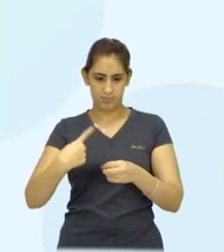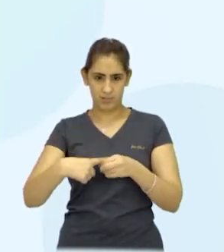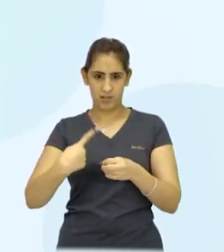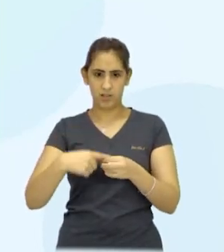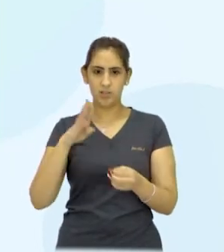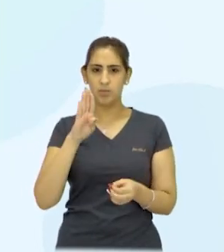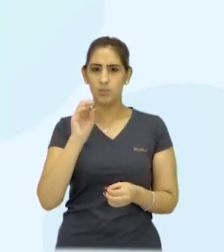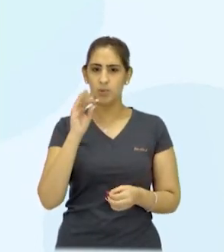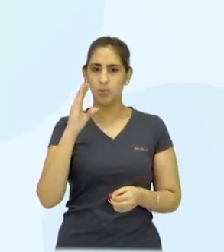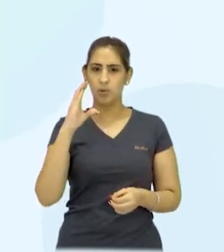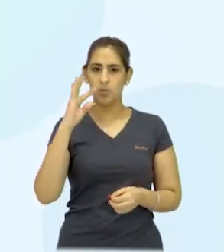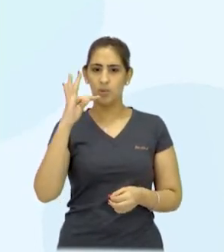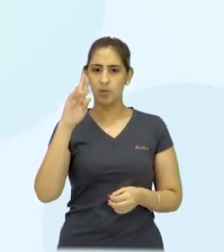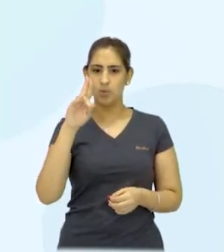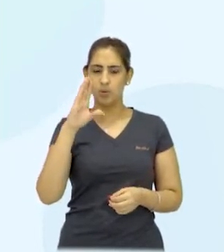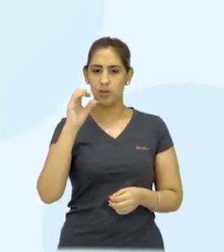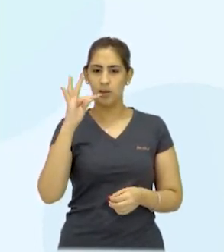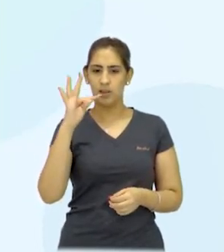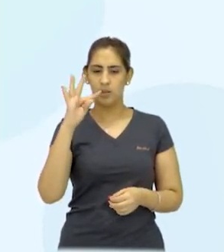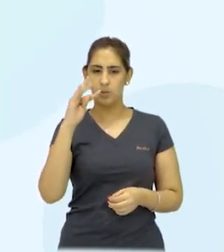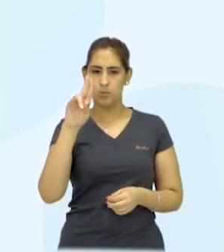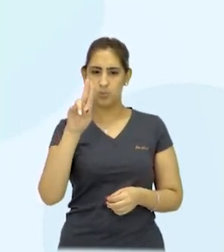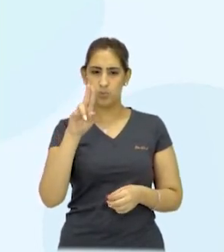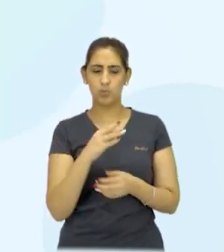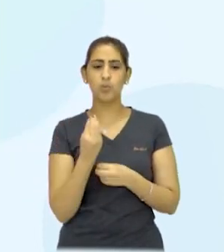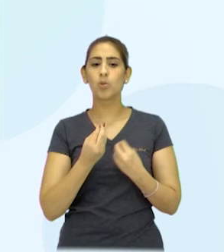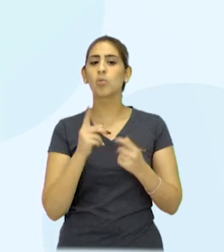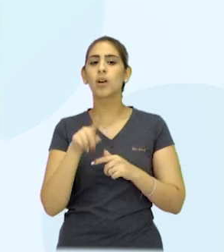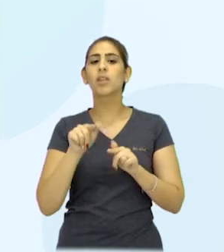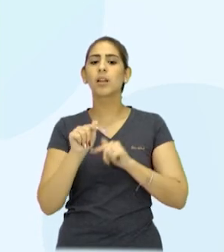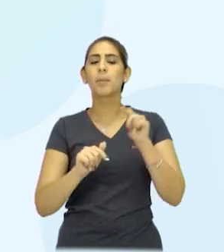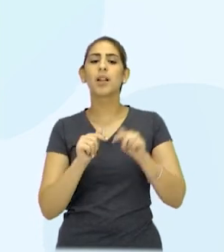inclusive. E como que é trabalhar com o mapa?